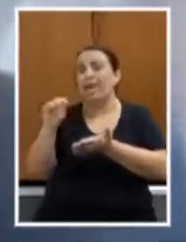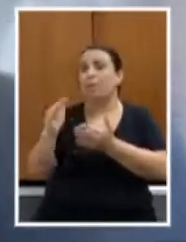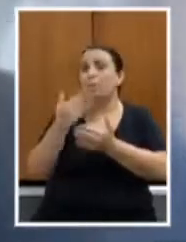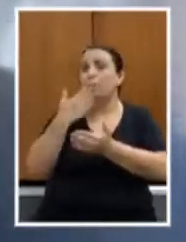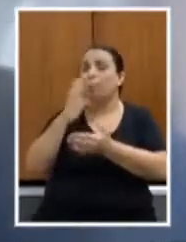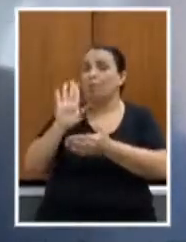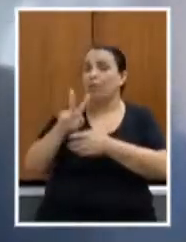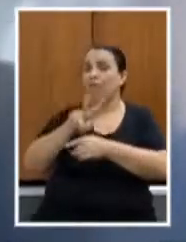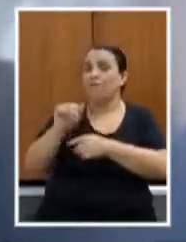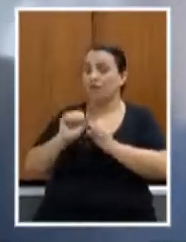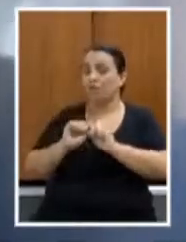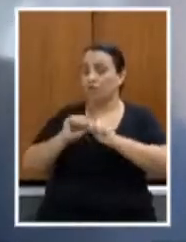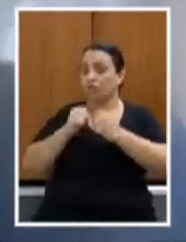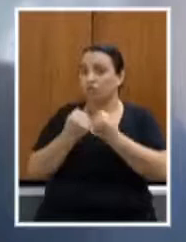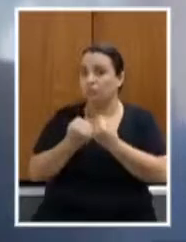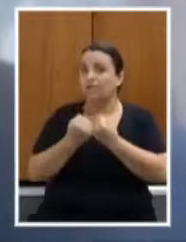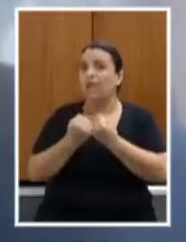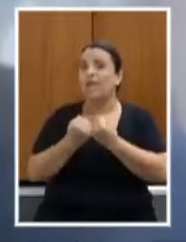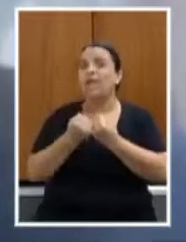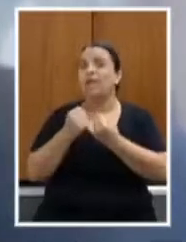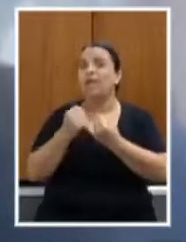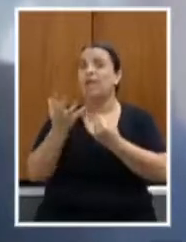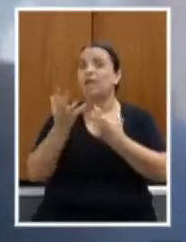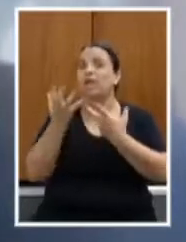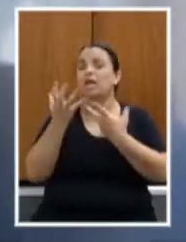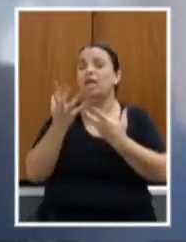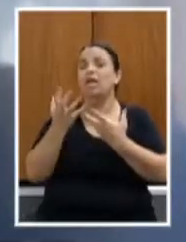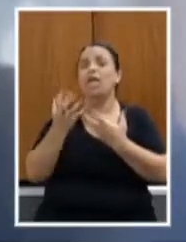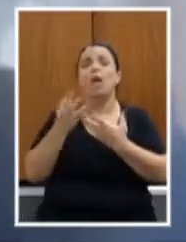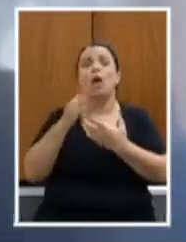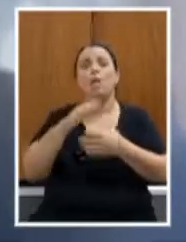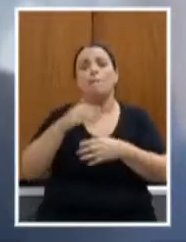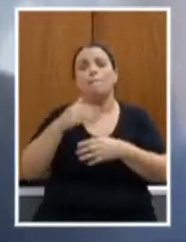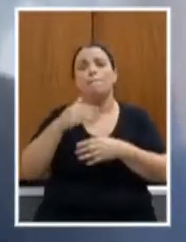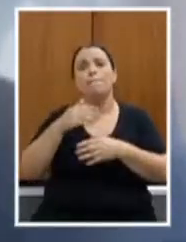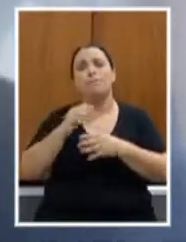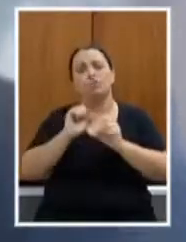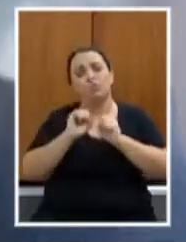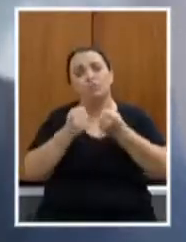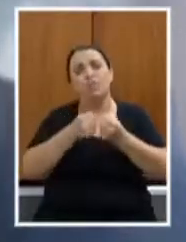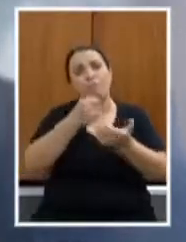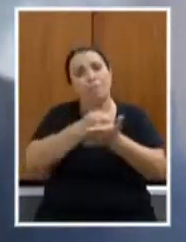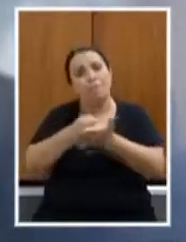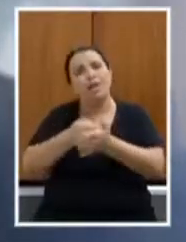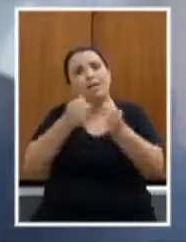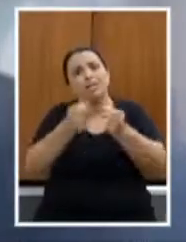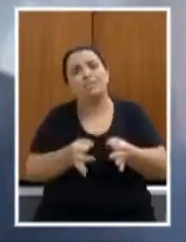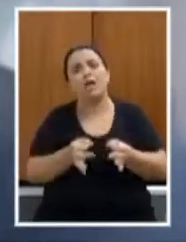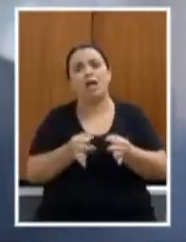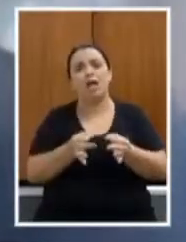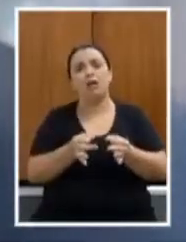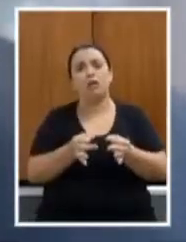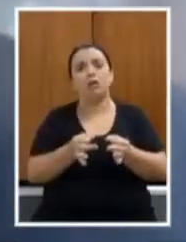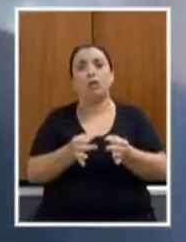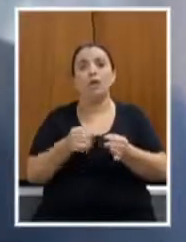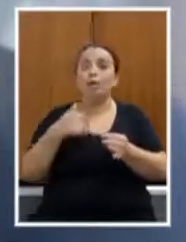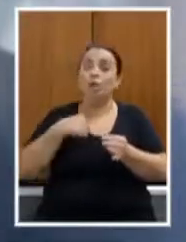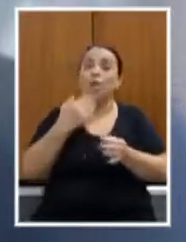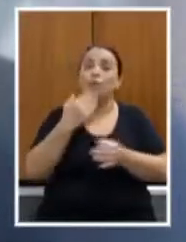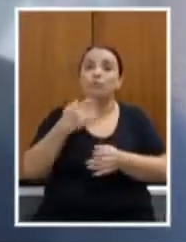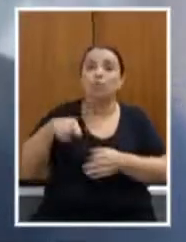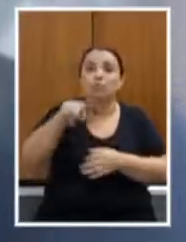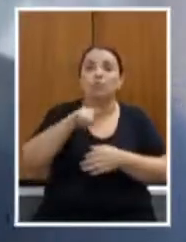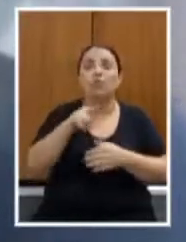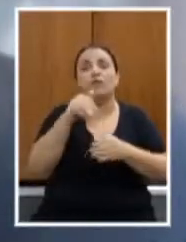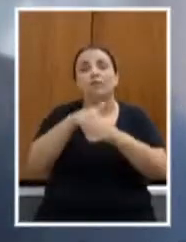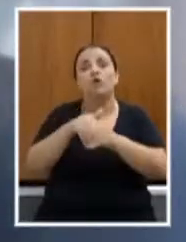para pagar o máximo possível de emendas. Então, eu quero aproveitar esse espaço para encaminhar a votação pelo sim, mas também